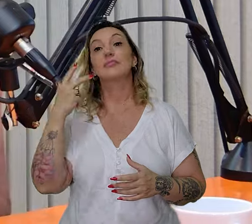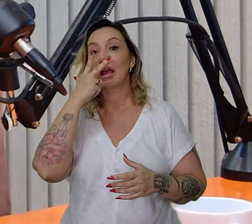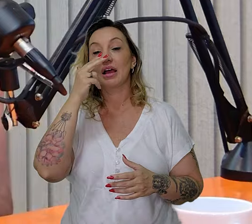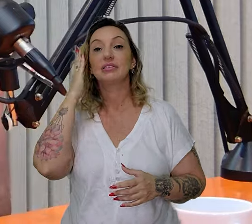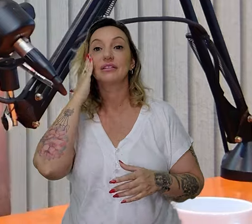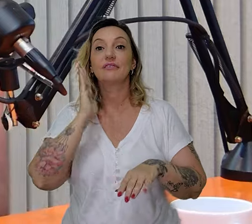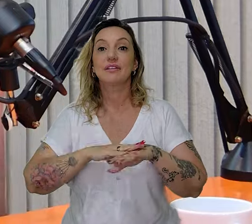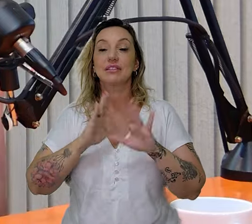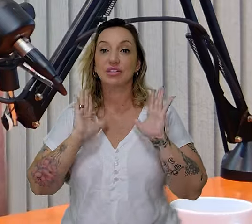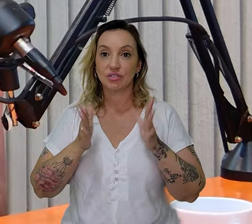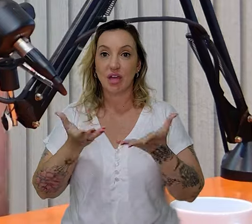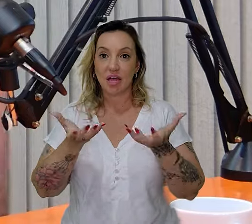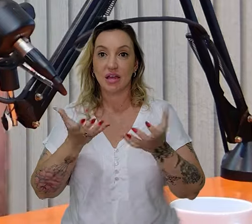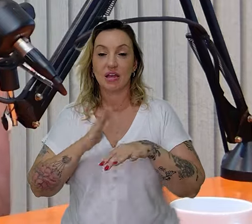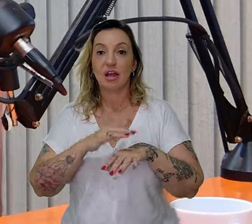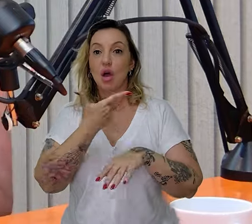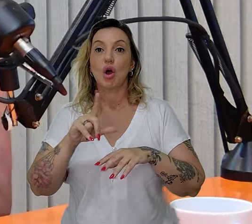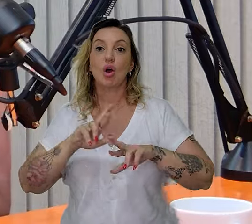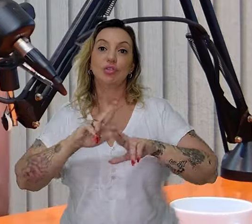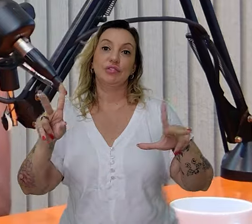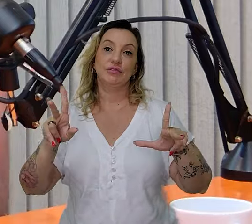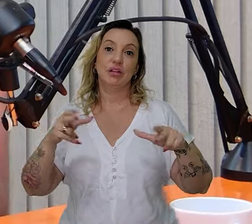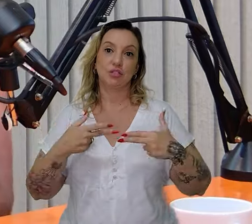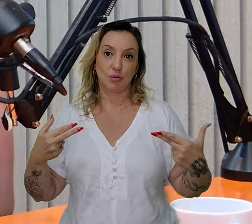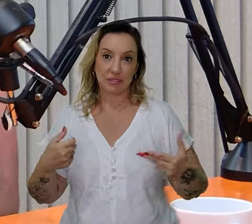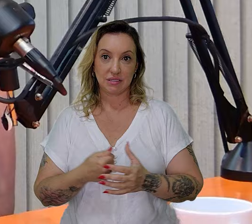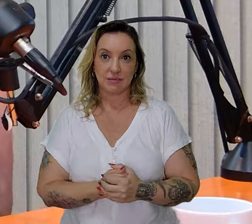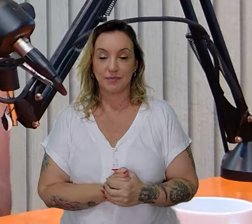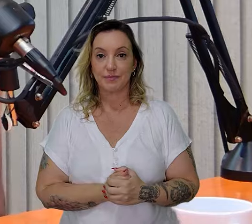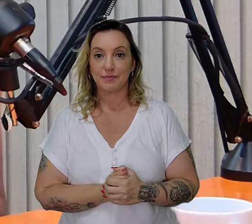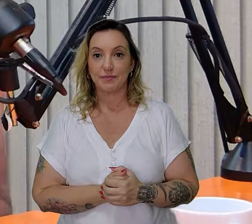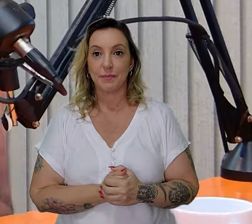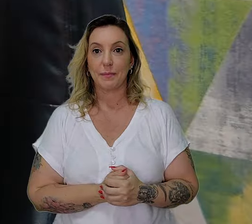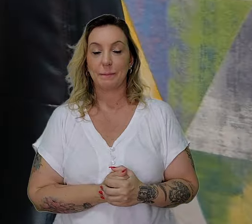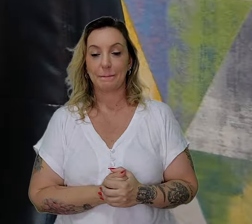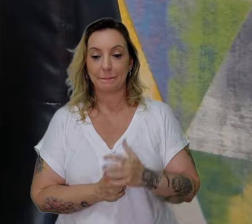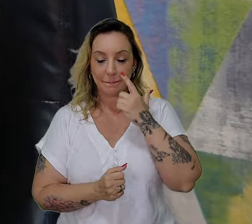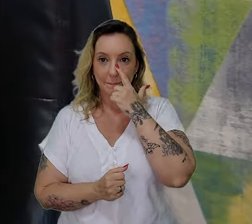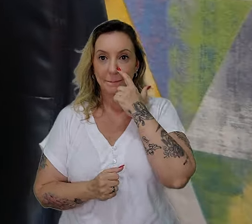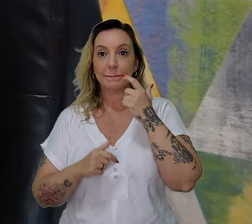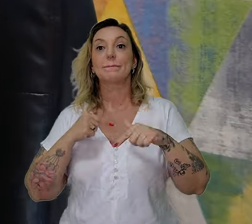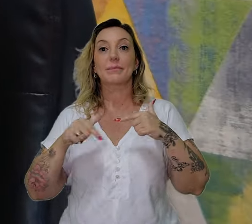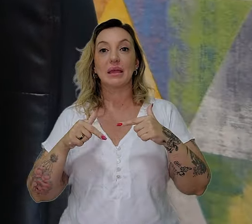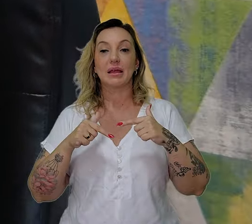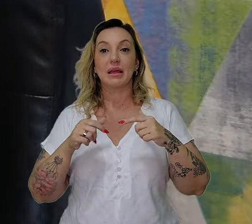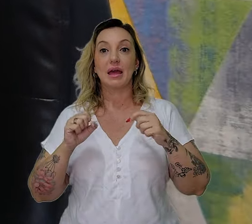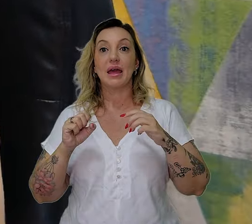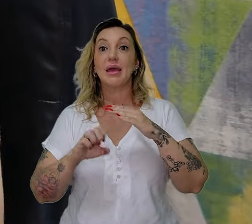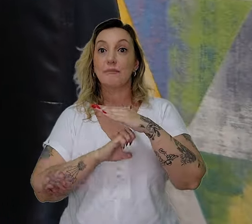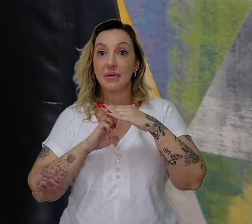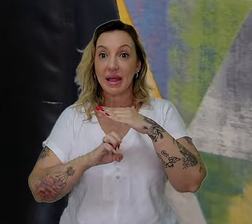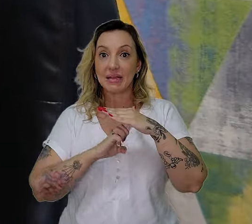já sei fazer uma coisa eu quero fazer uma outra coisa diferente né eu trabalhei um tempo no meio corporativo E